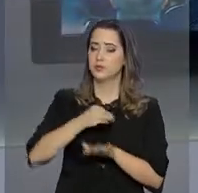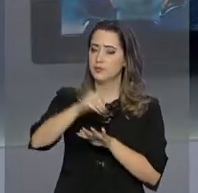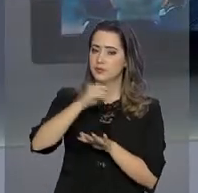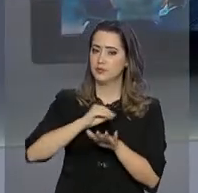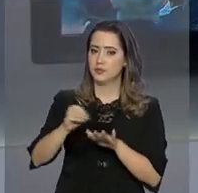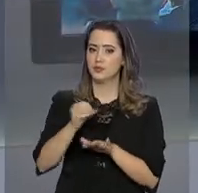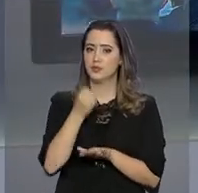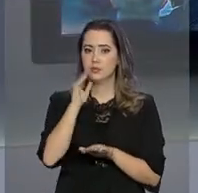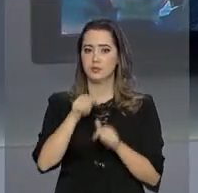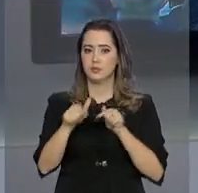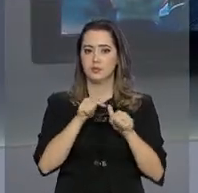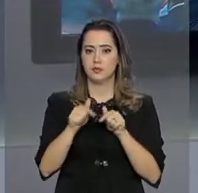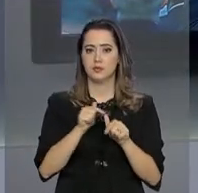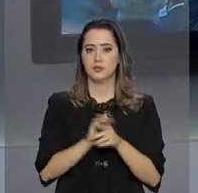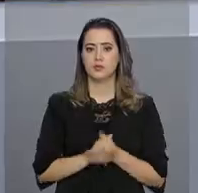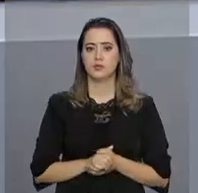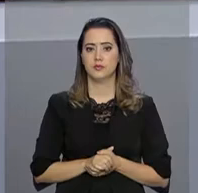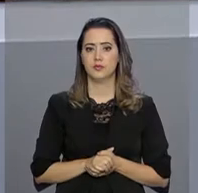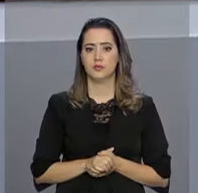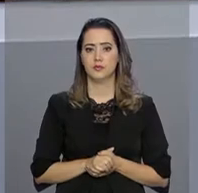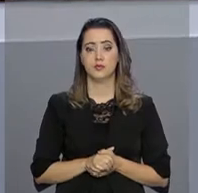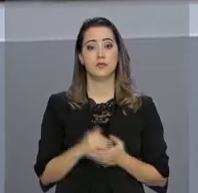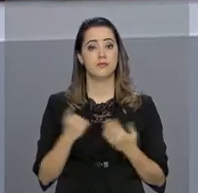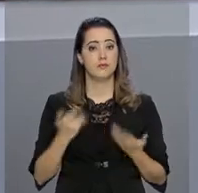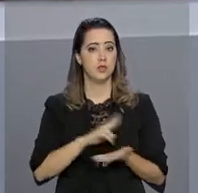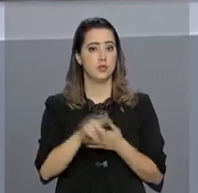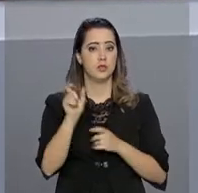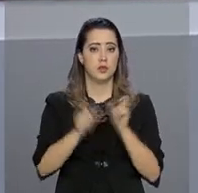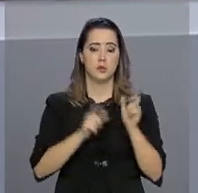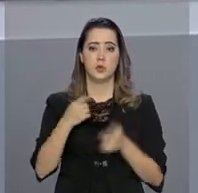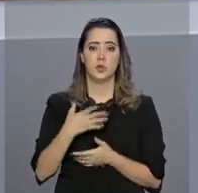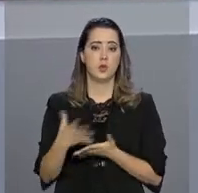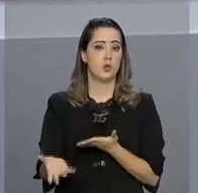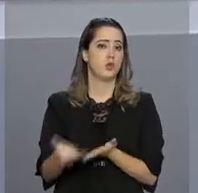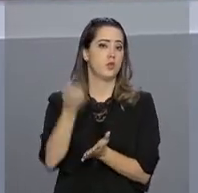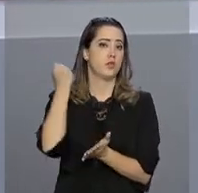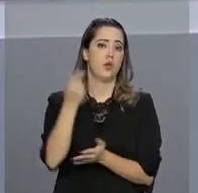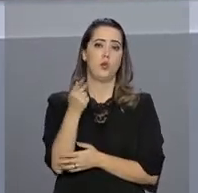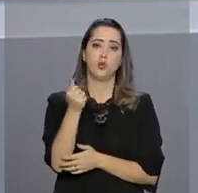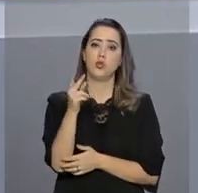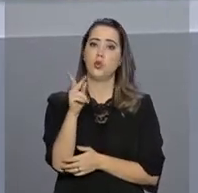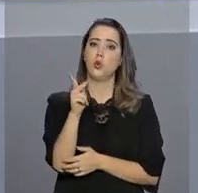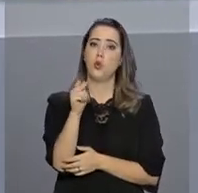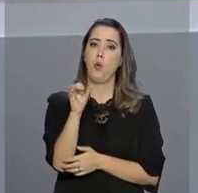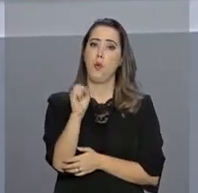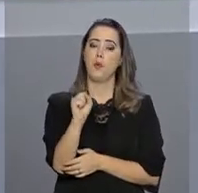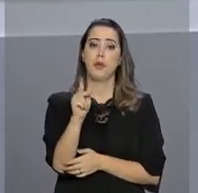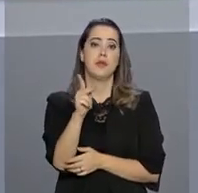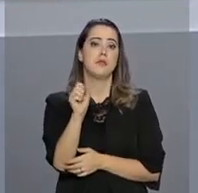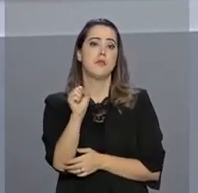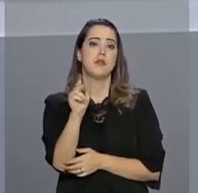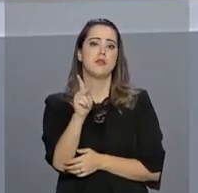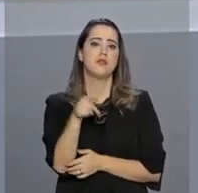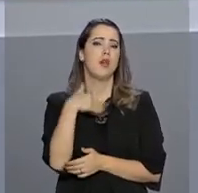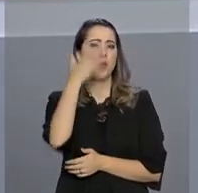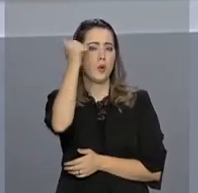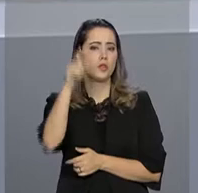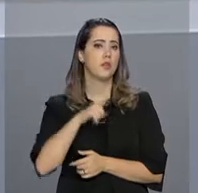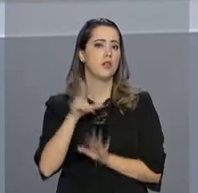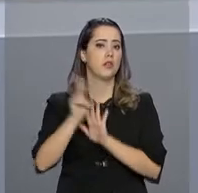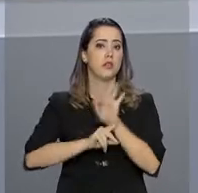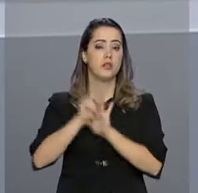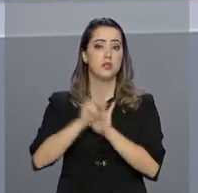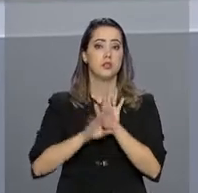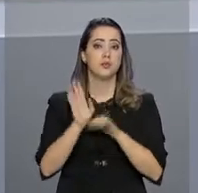pelas informações bom trabalho aí pra você e muita gente que ainda não sacou o dinheiro do pis pasep ou nem sabe que tem direito a